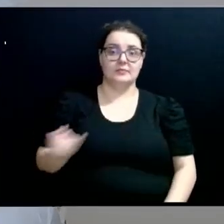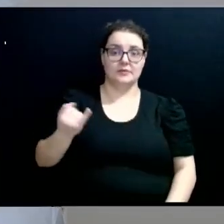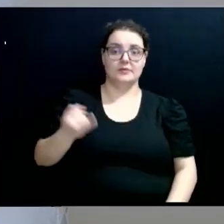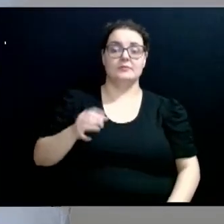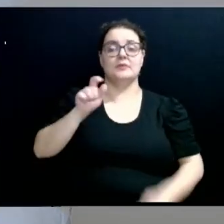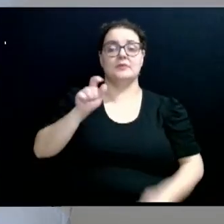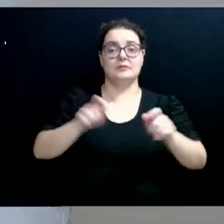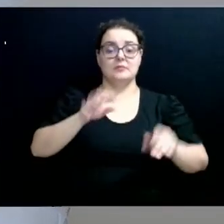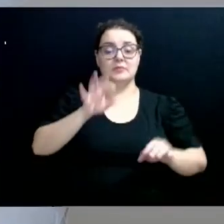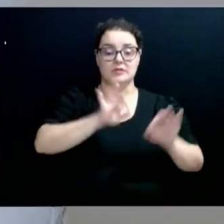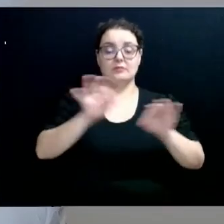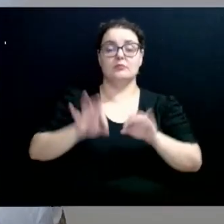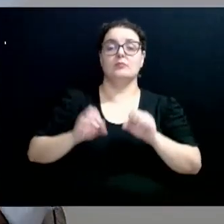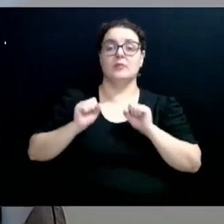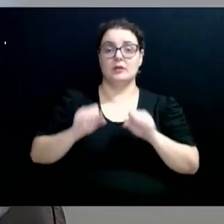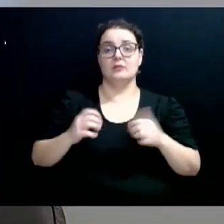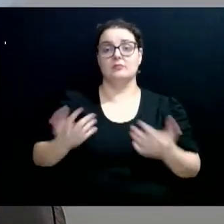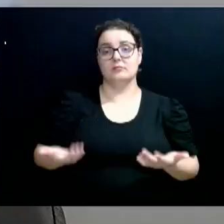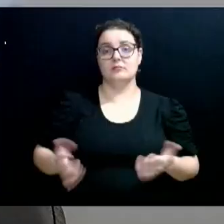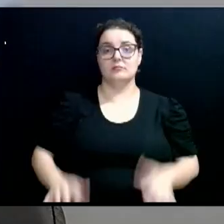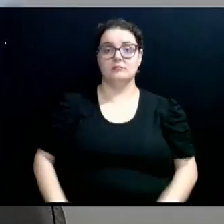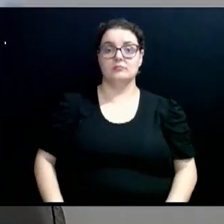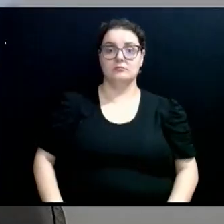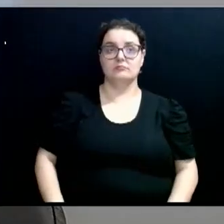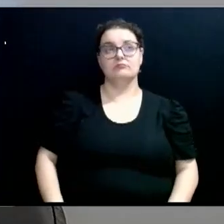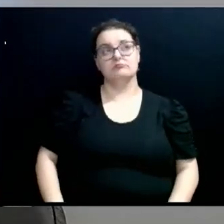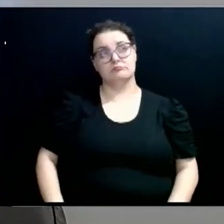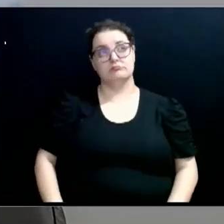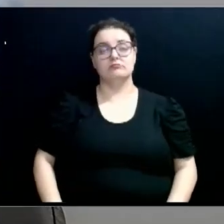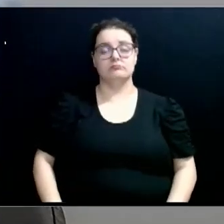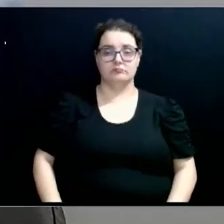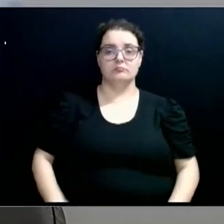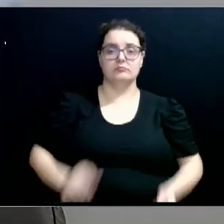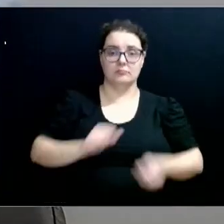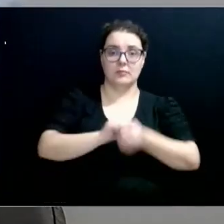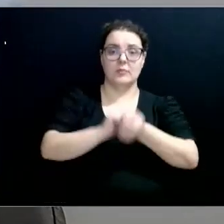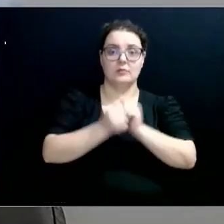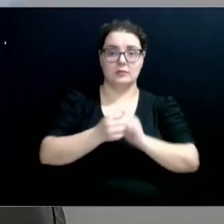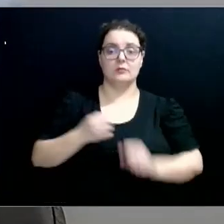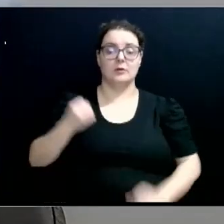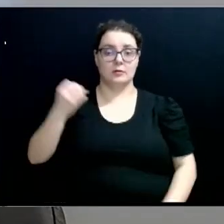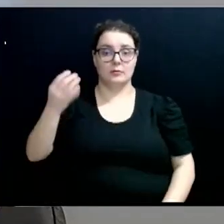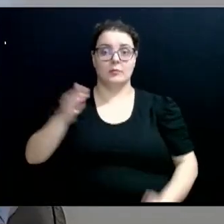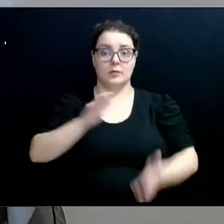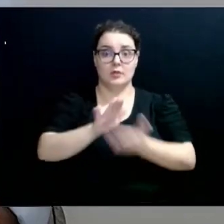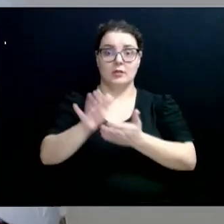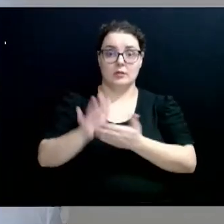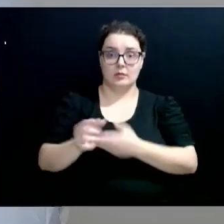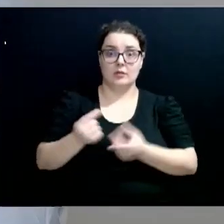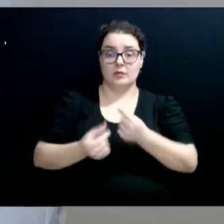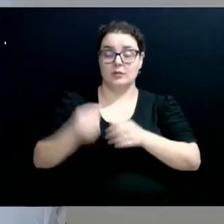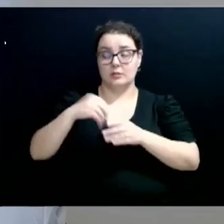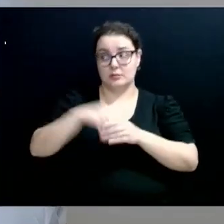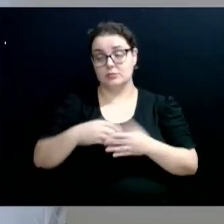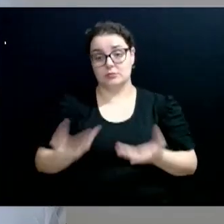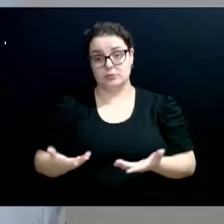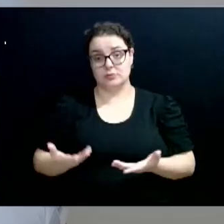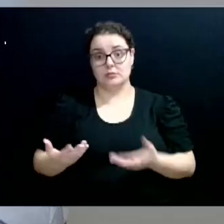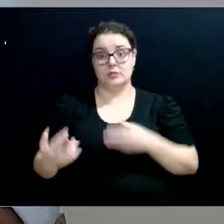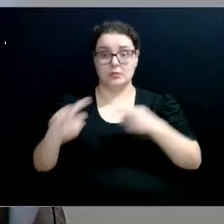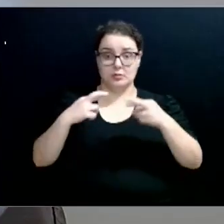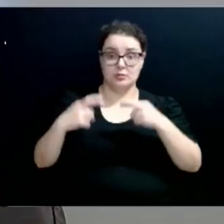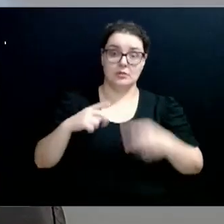é fundamental que as pessoas se organizem para que possam fazer as suas viagens, mas com os gastos dentro do